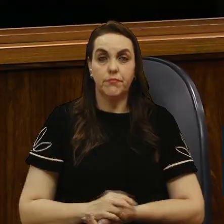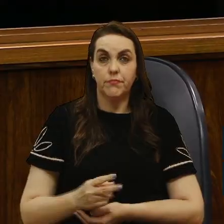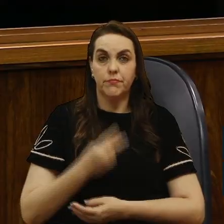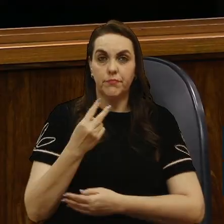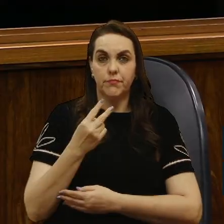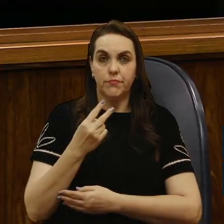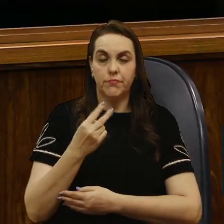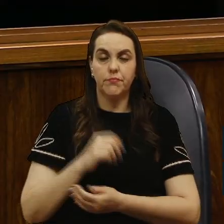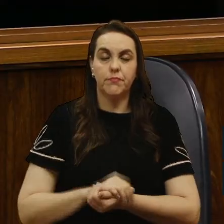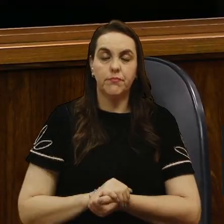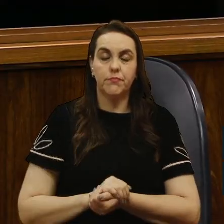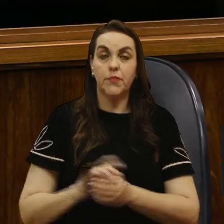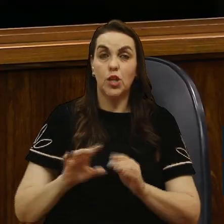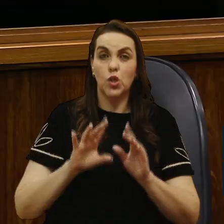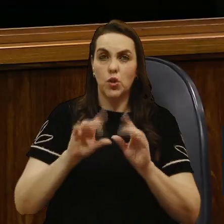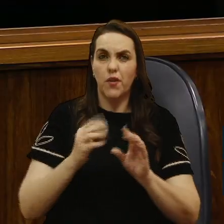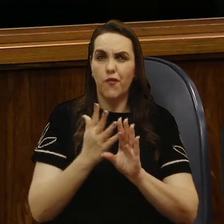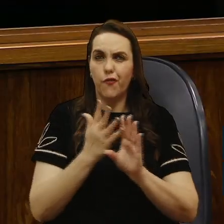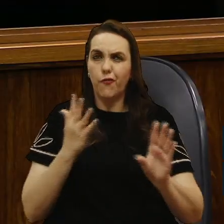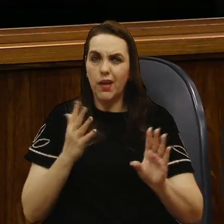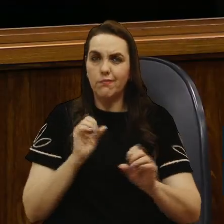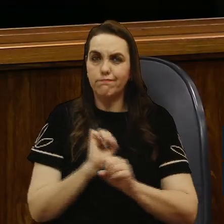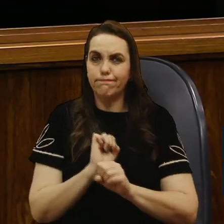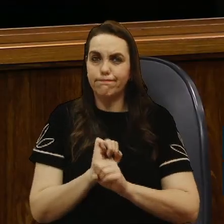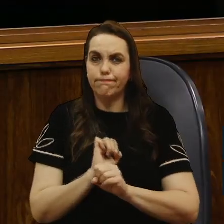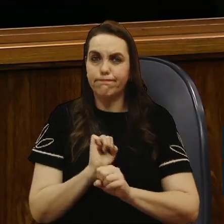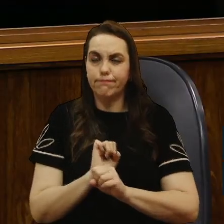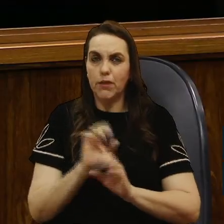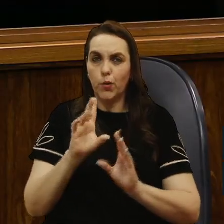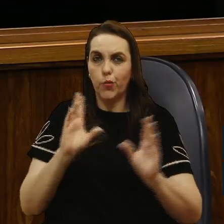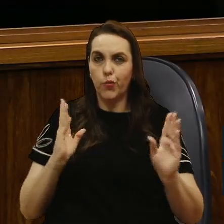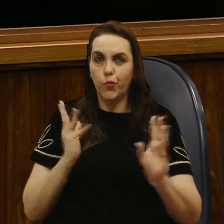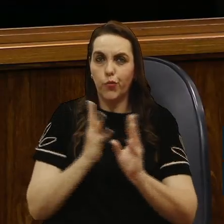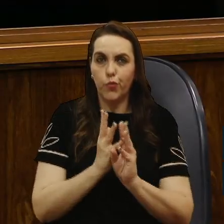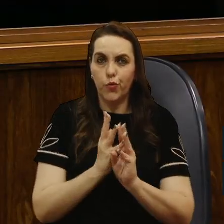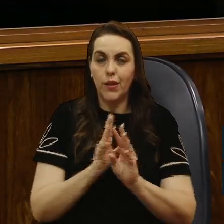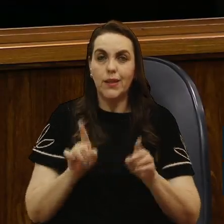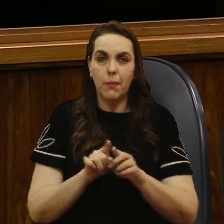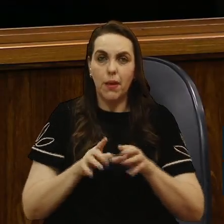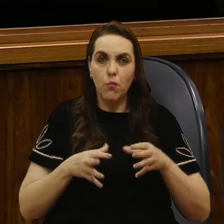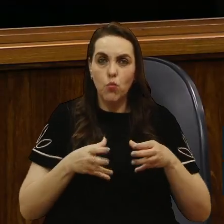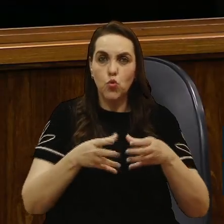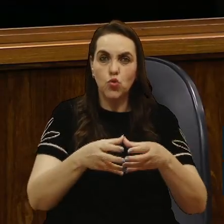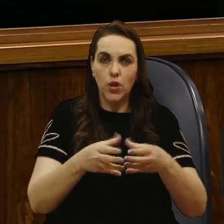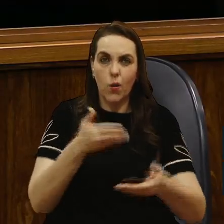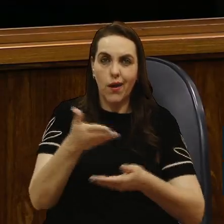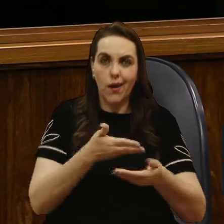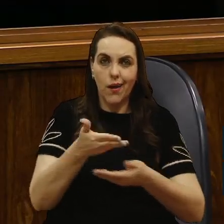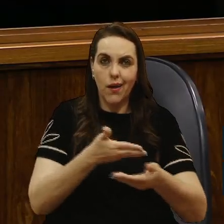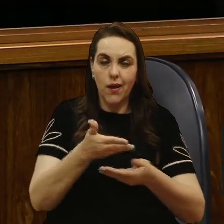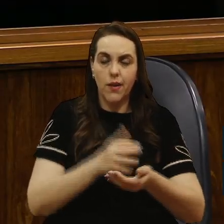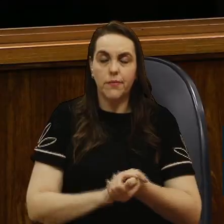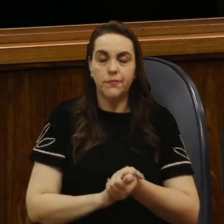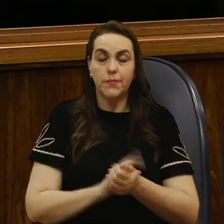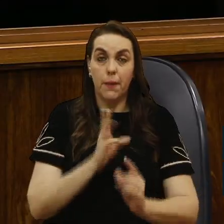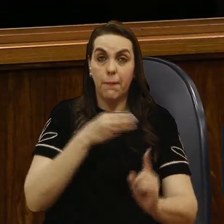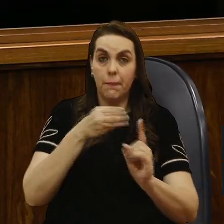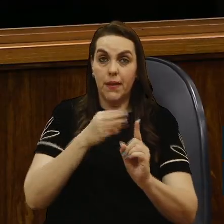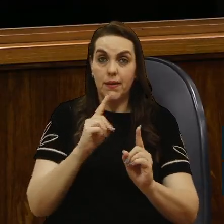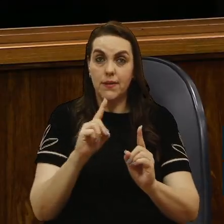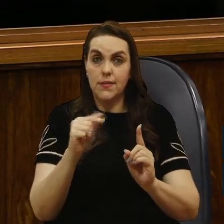2. Da redução das filas de espera e da realização de multirões, meta 17. Considerando que o